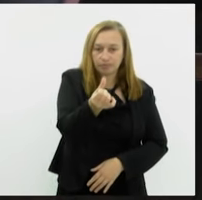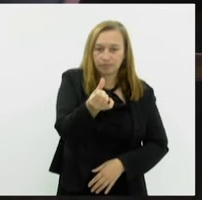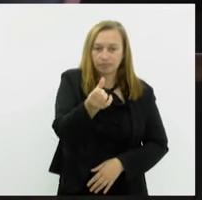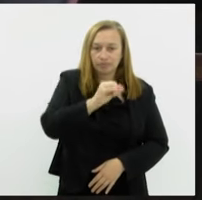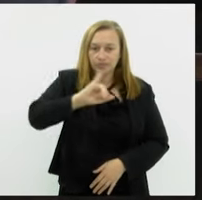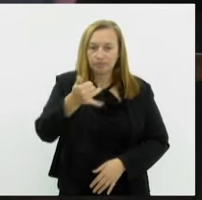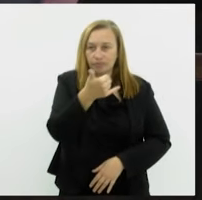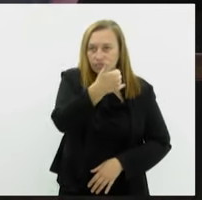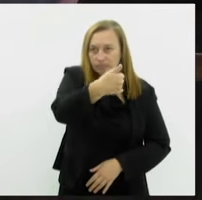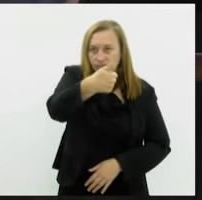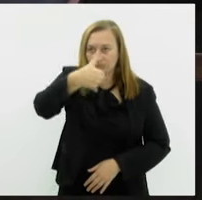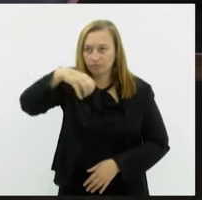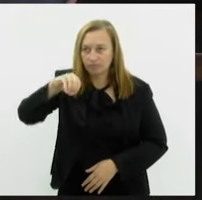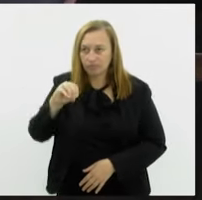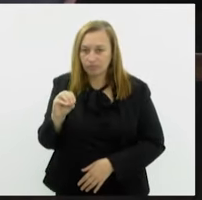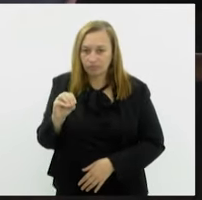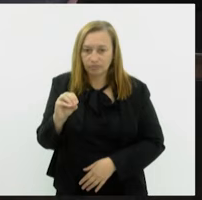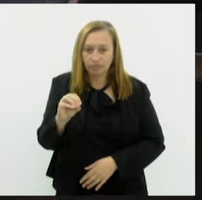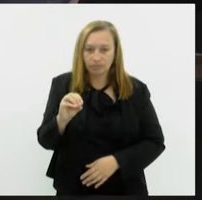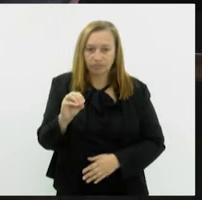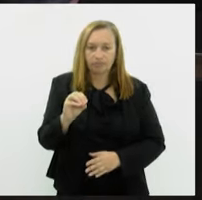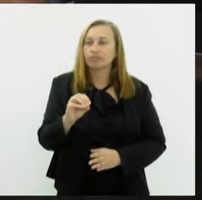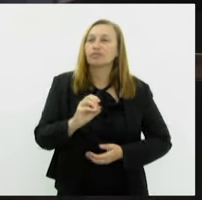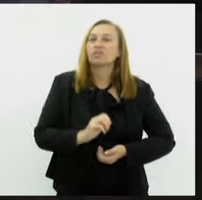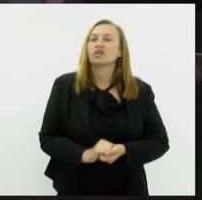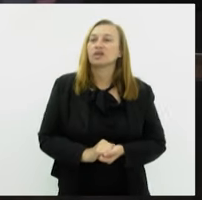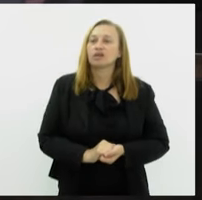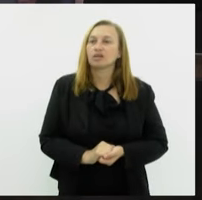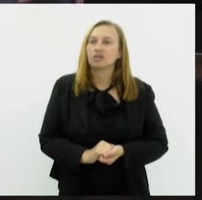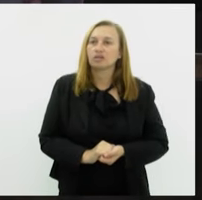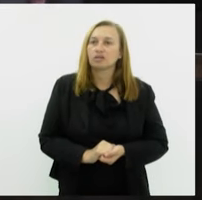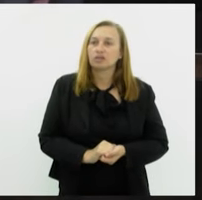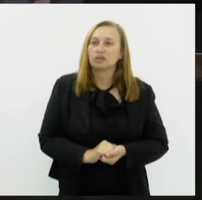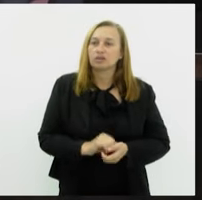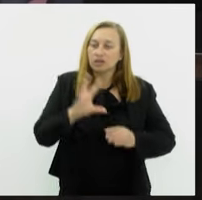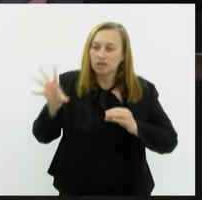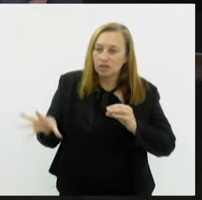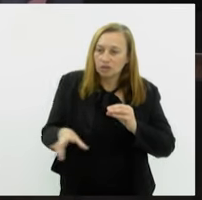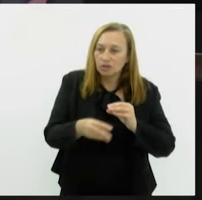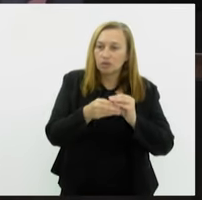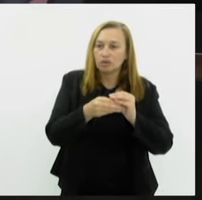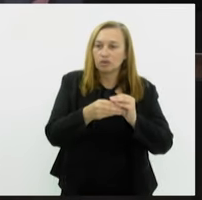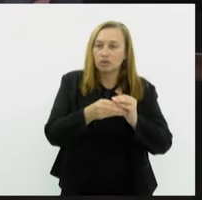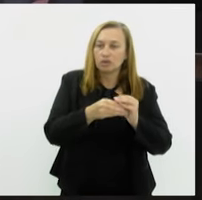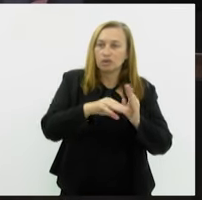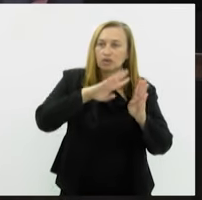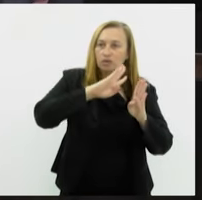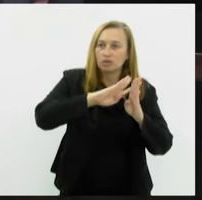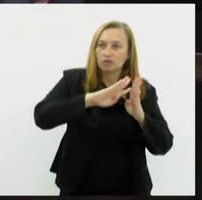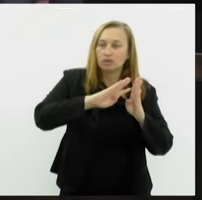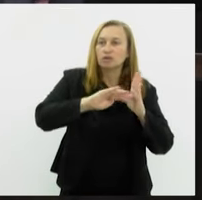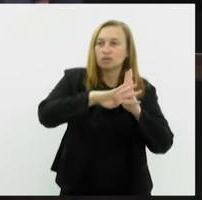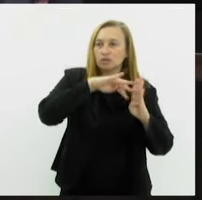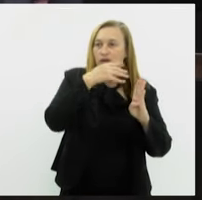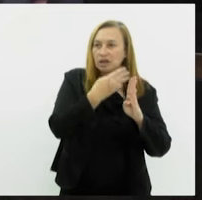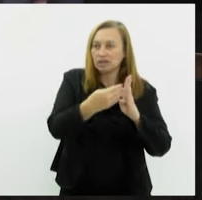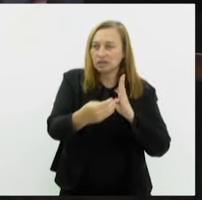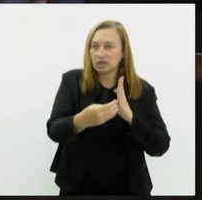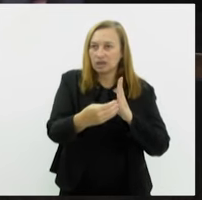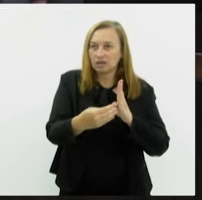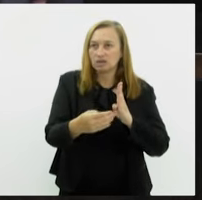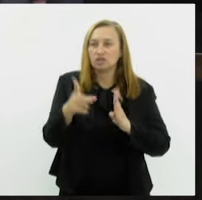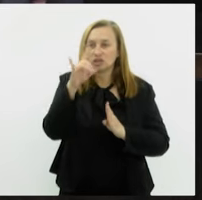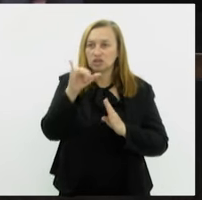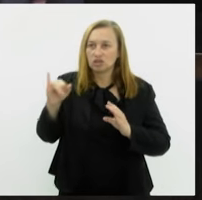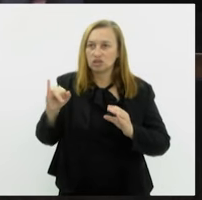5.645, de 6 de janeiro de 2010, para incluir no calendário de datas comemorativas a